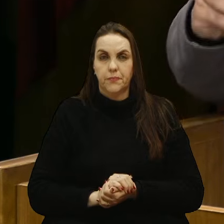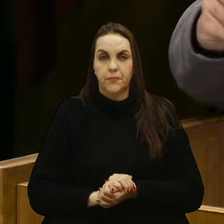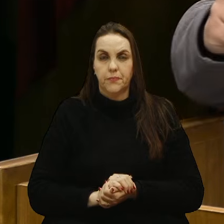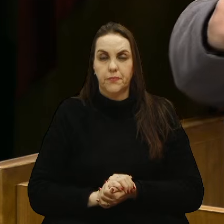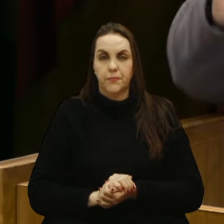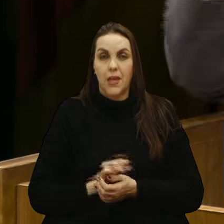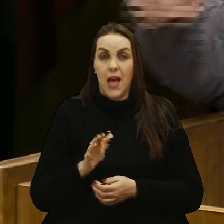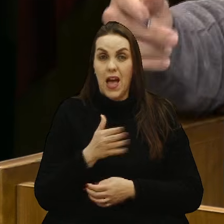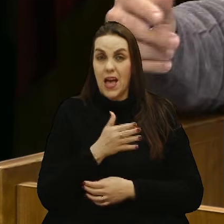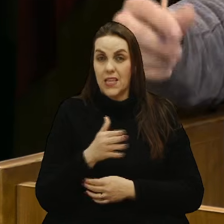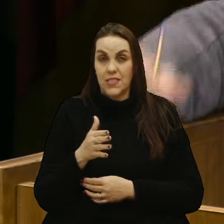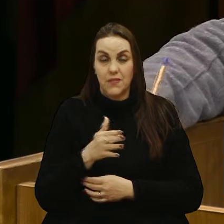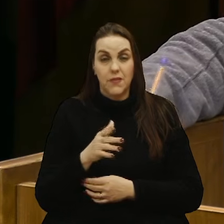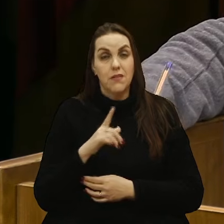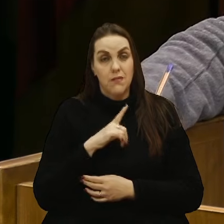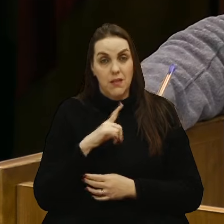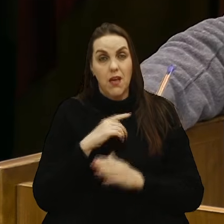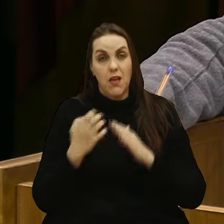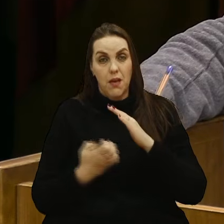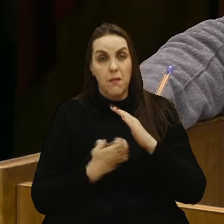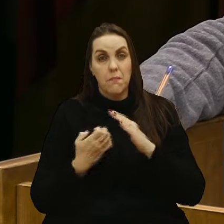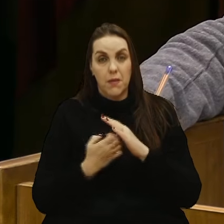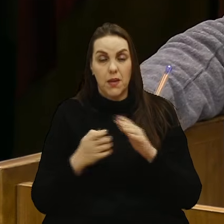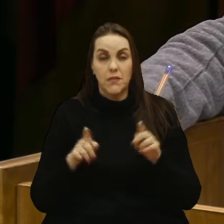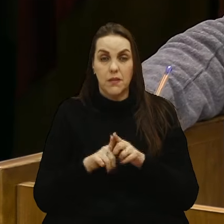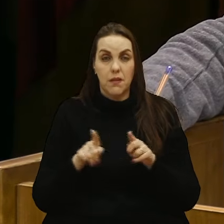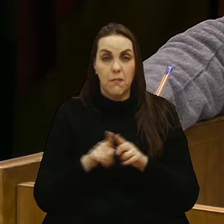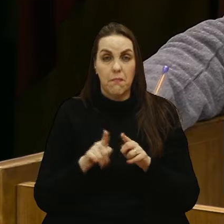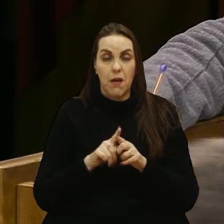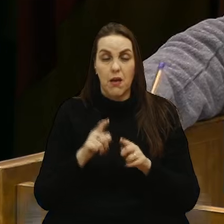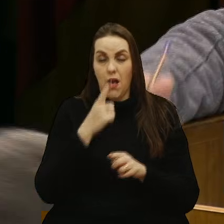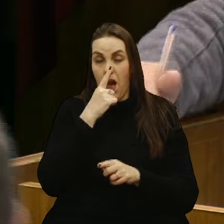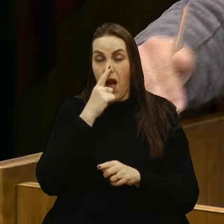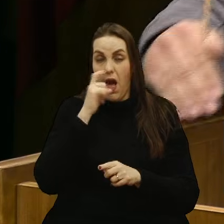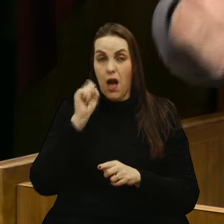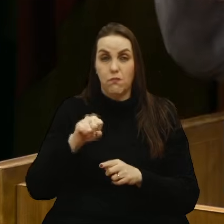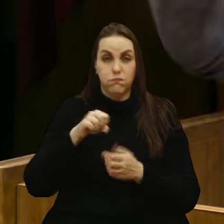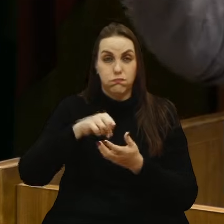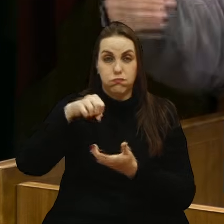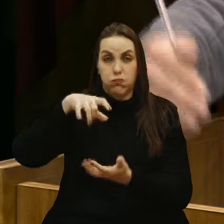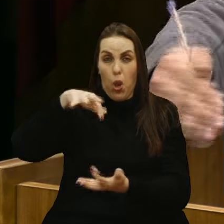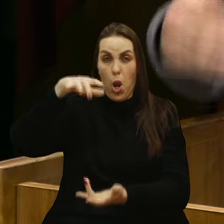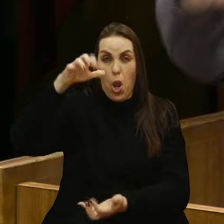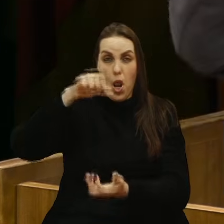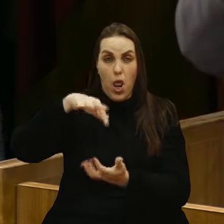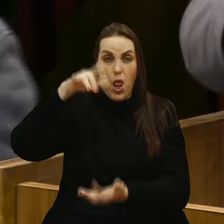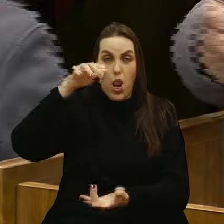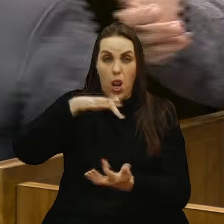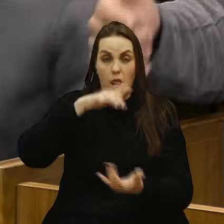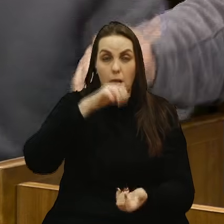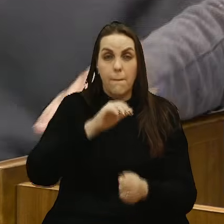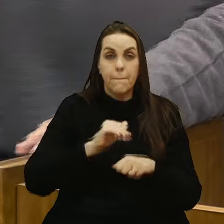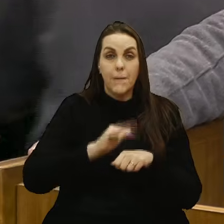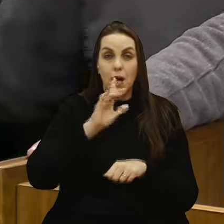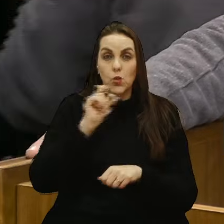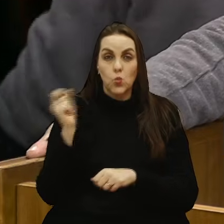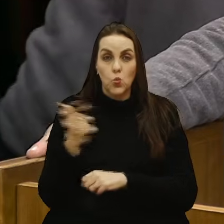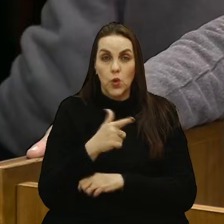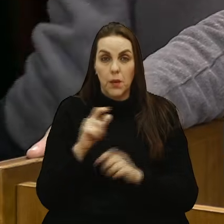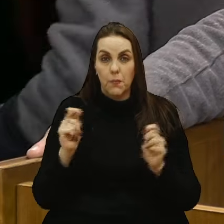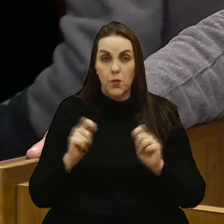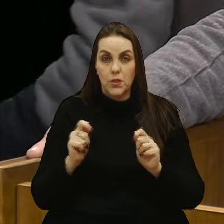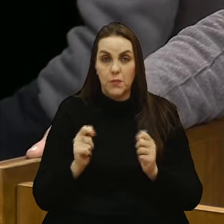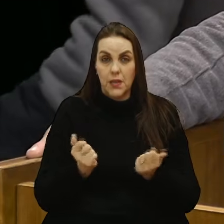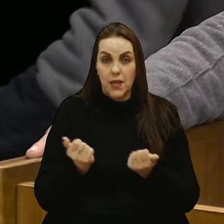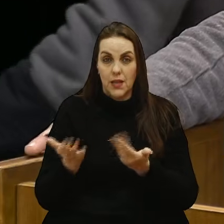Por vezes até empresas colocando uma quantidade absurda no local, muito mais do que a quantidade que a sua família poderia